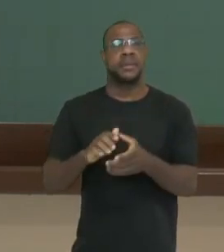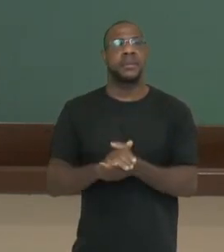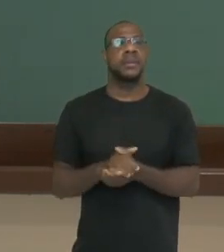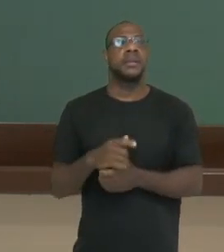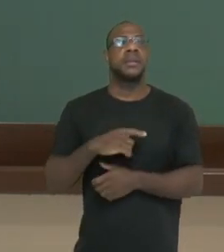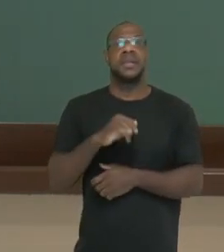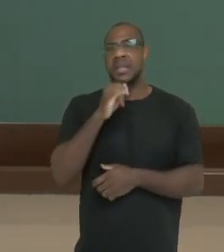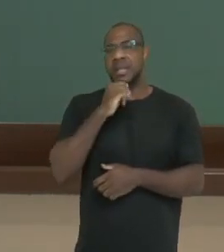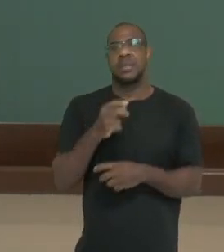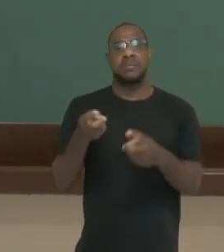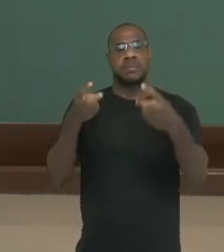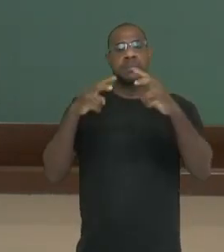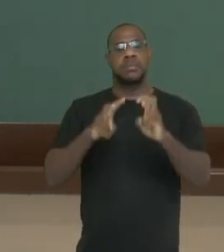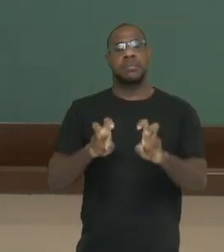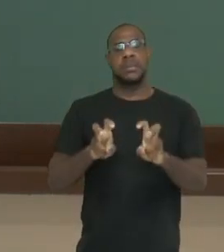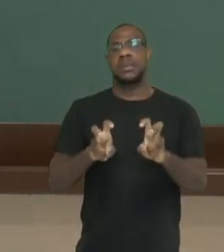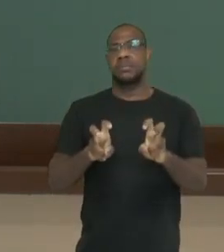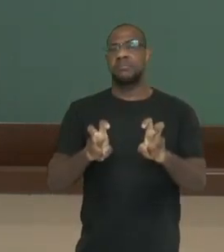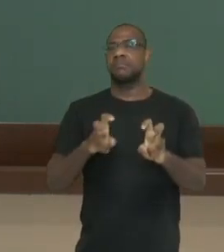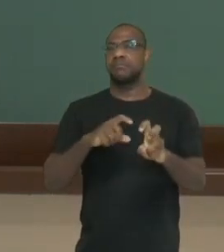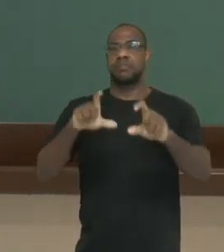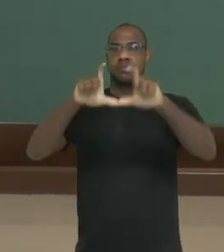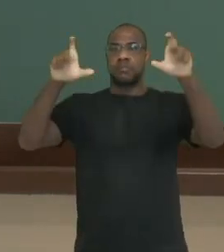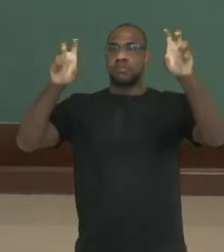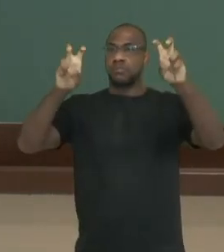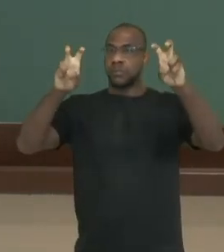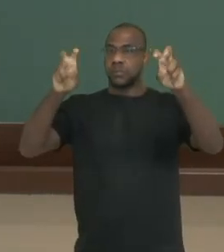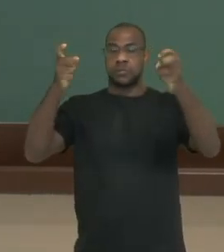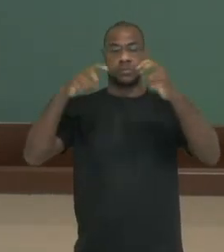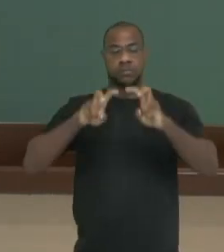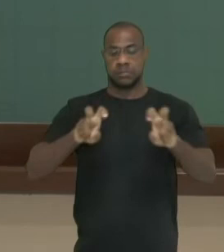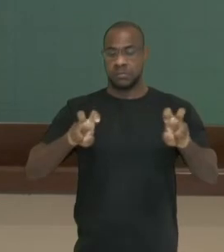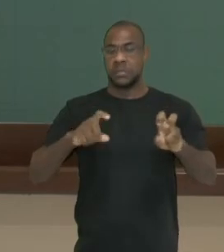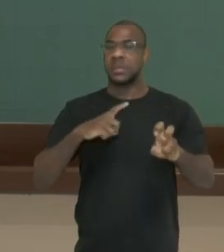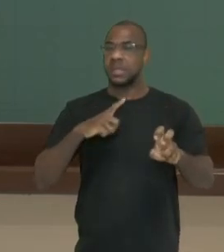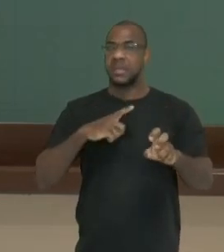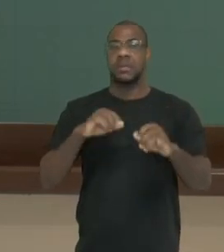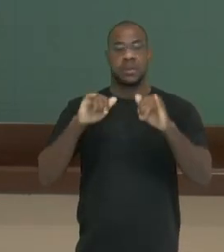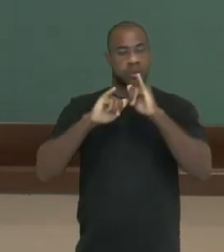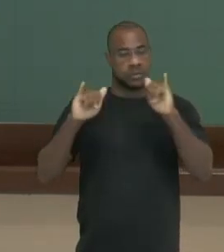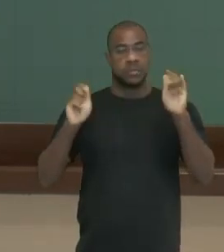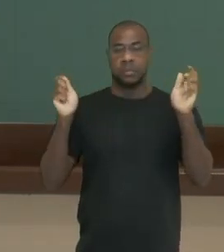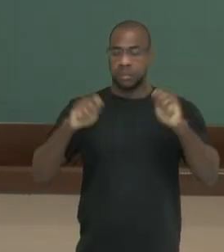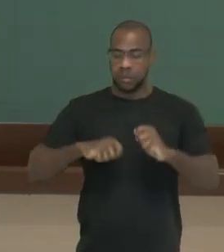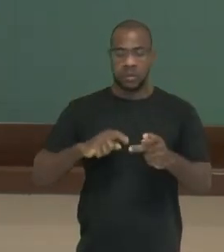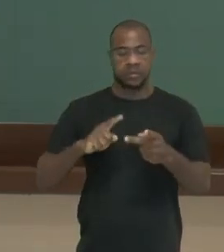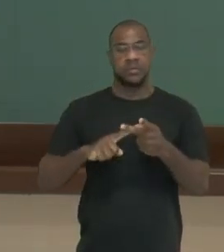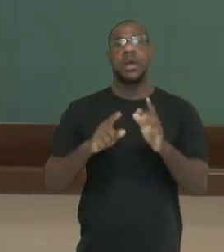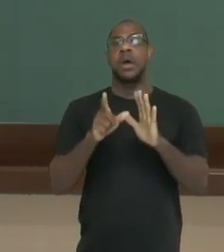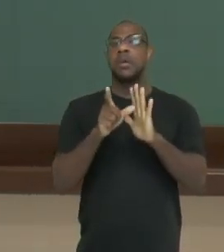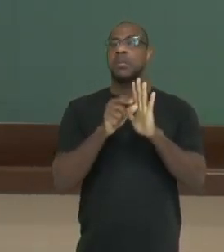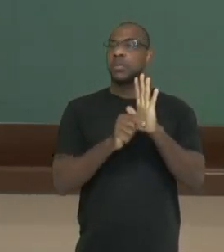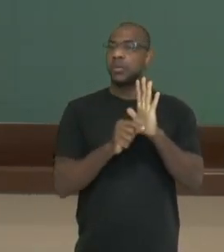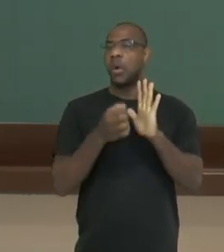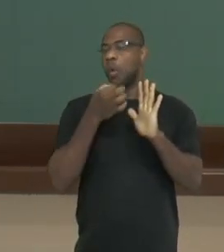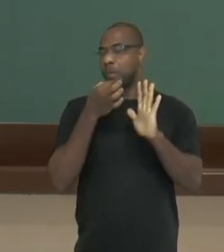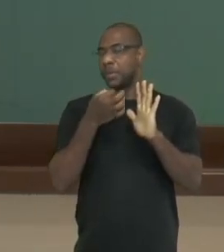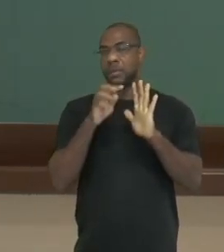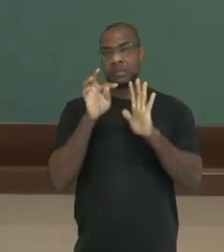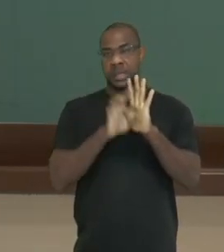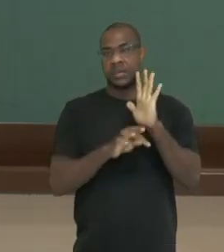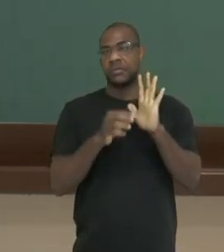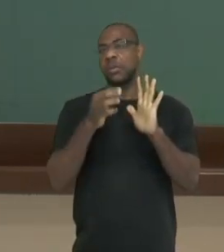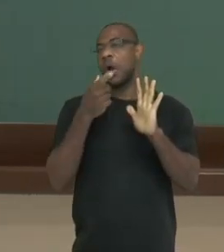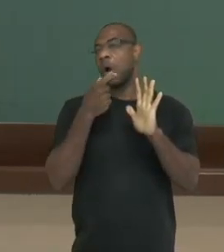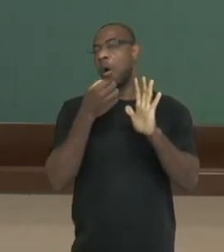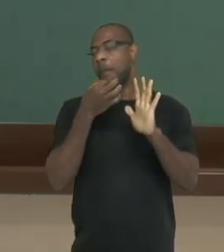chamar de subtítulos. E nesse caso poderíamos ter a notícia, na sequência um artigo de opinião falando sobre o